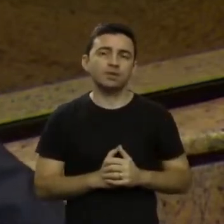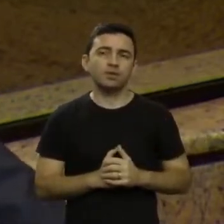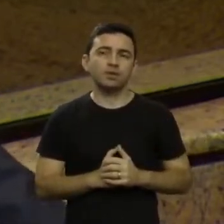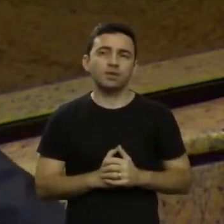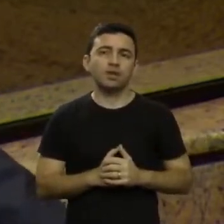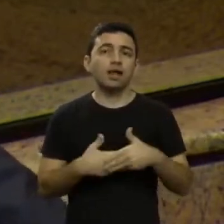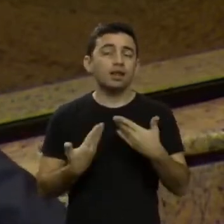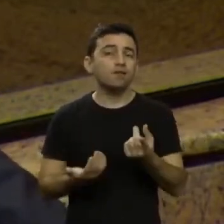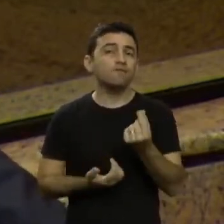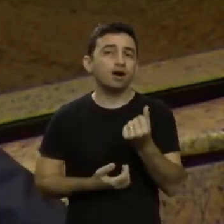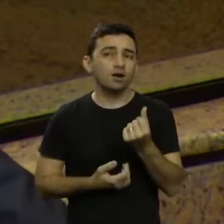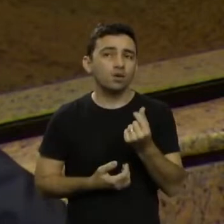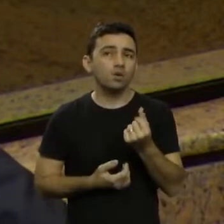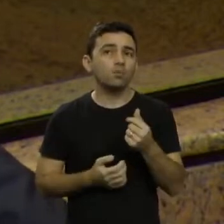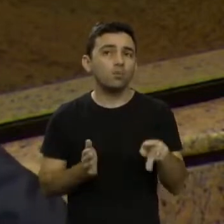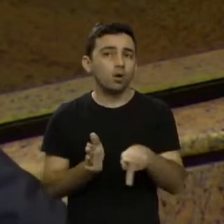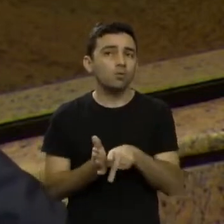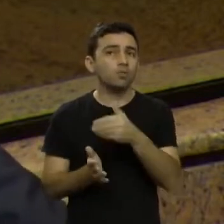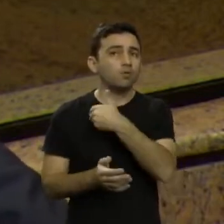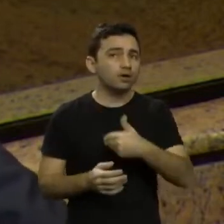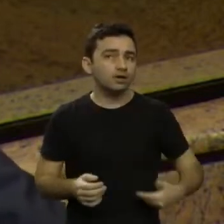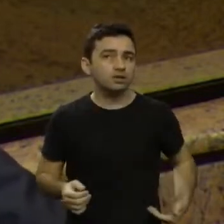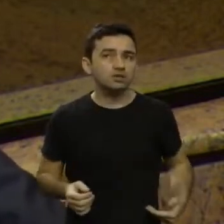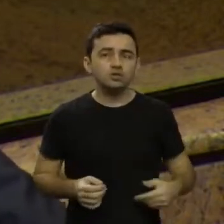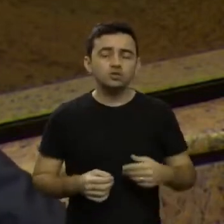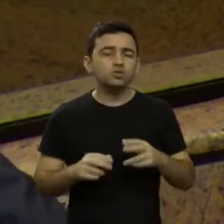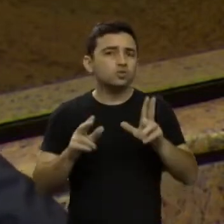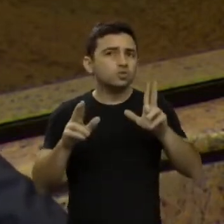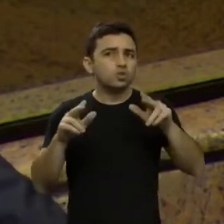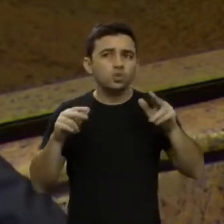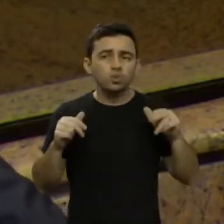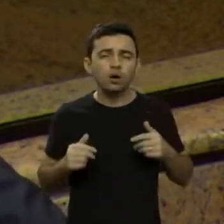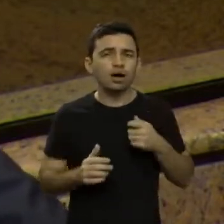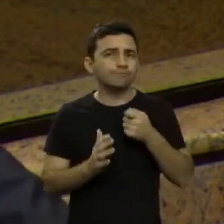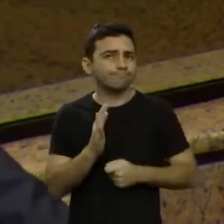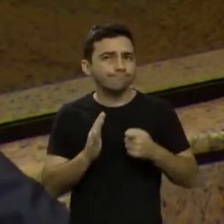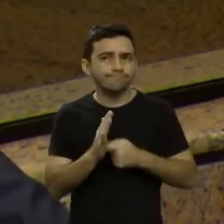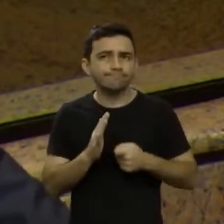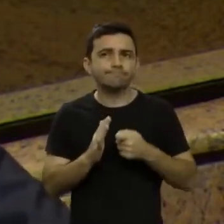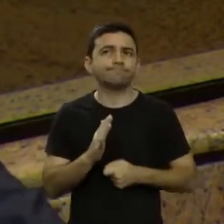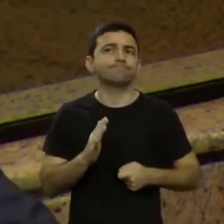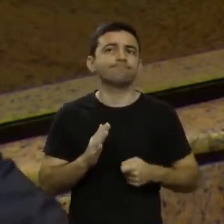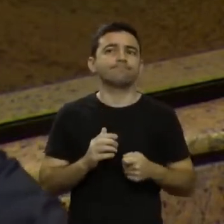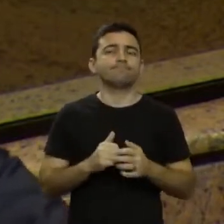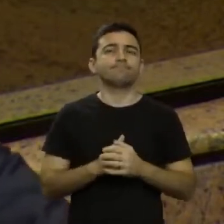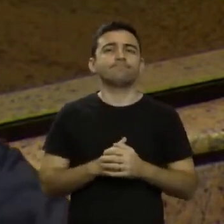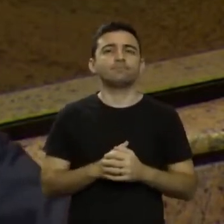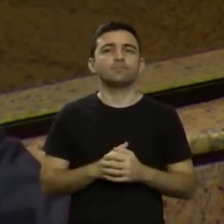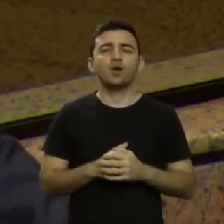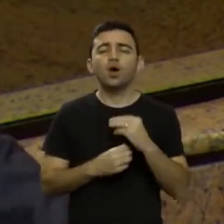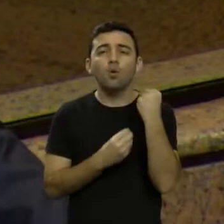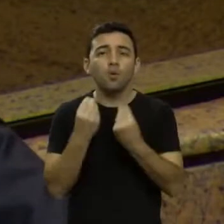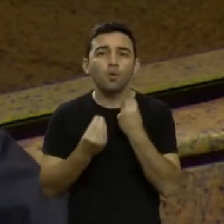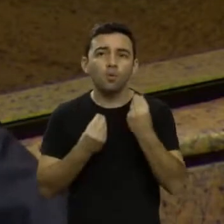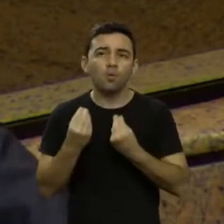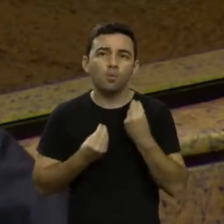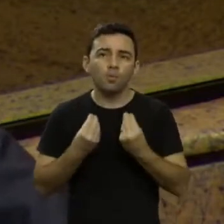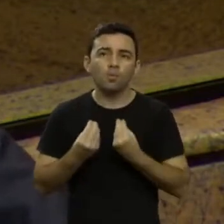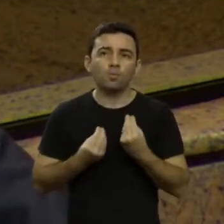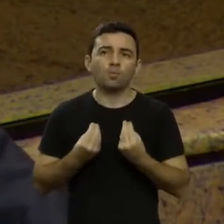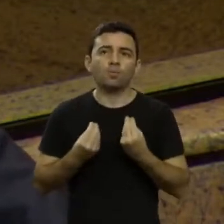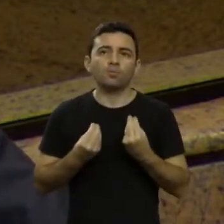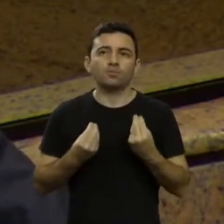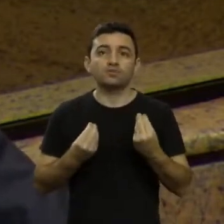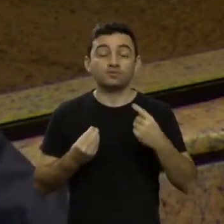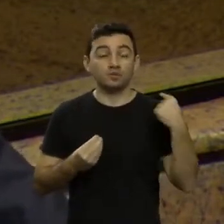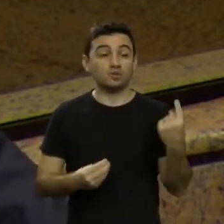preço que o Estado nunca cobrou e nunca fez os postos repassarem? Como que nós